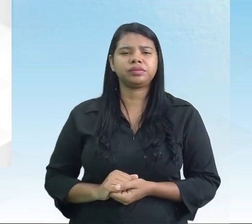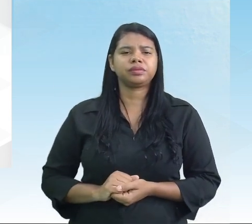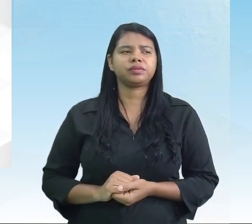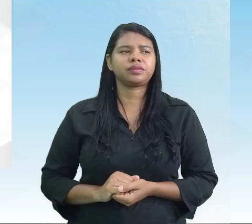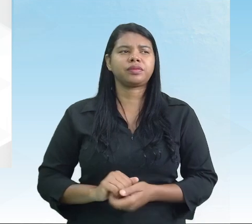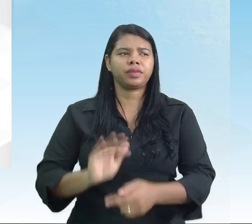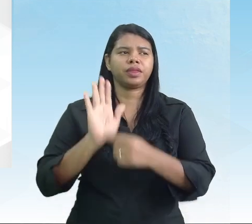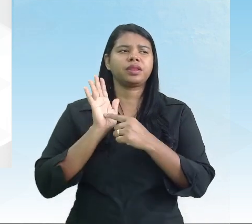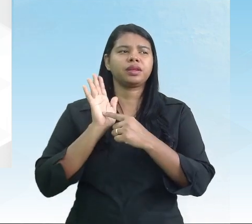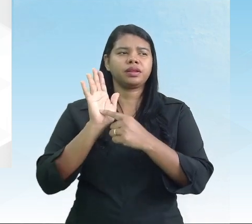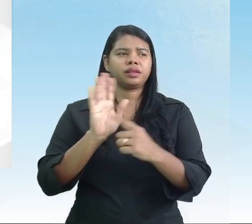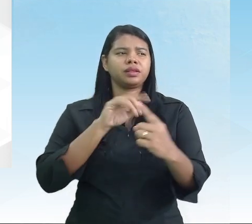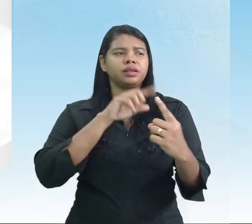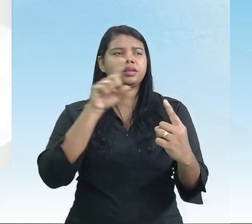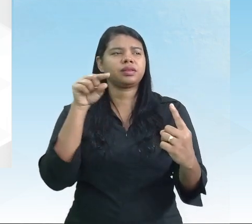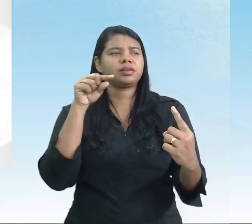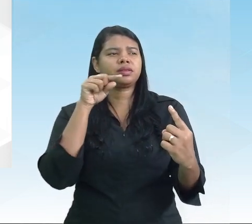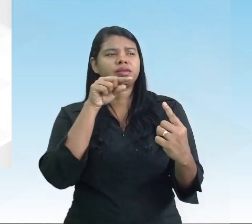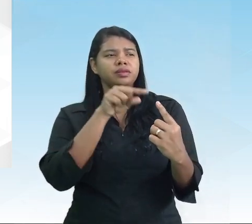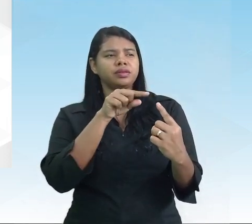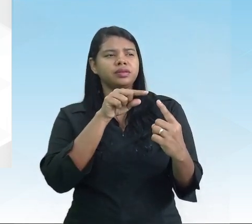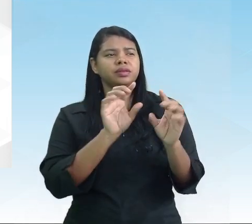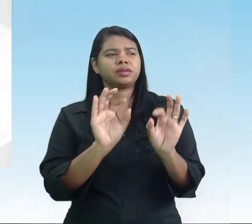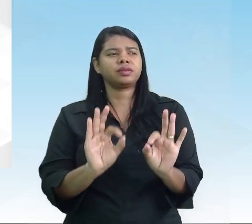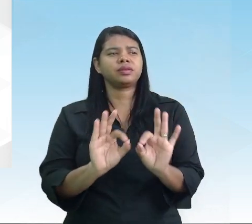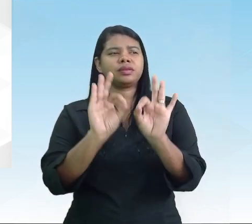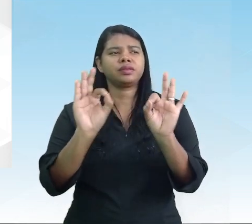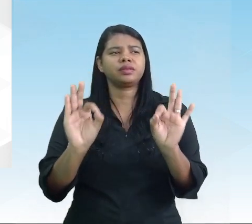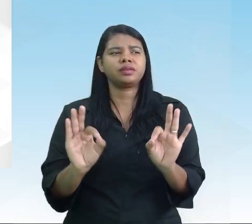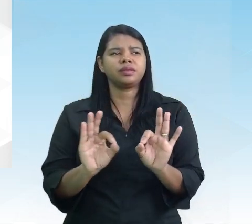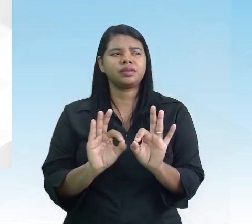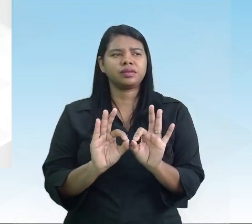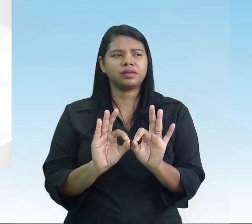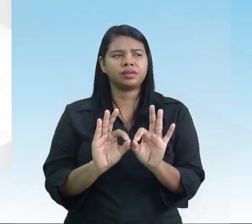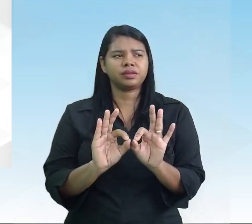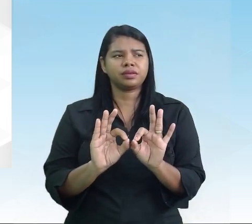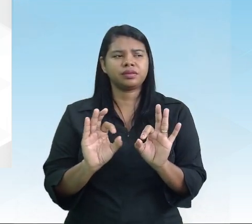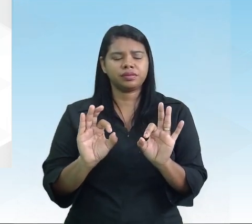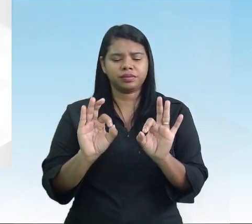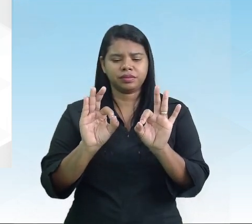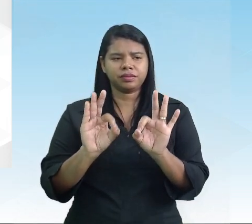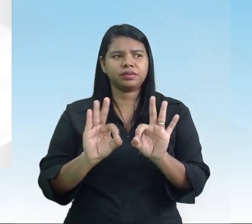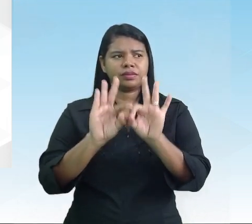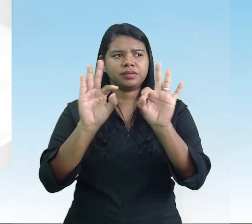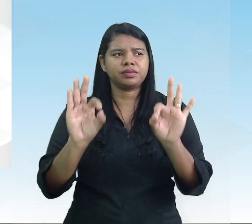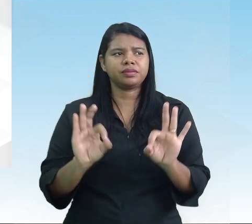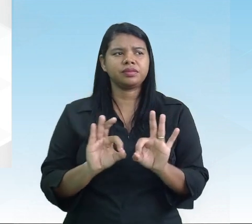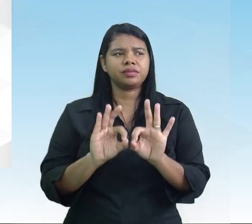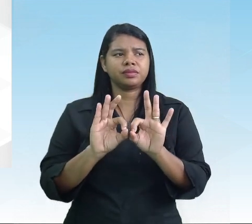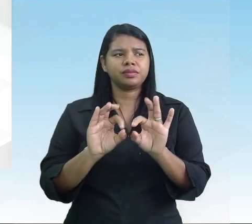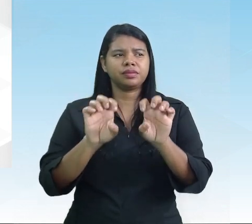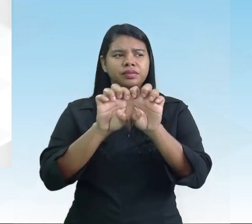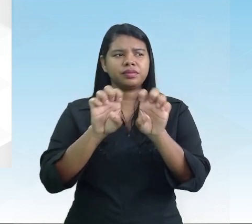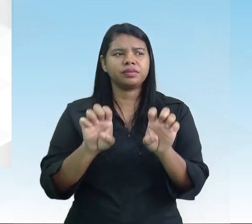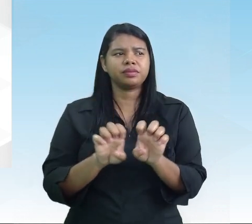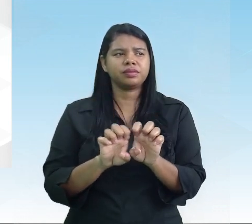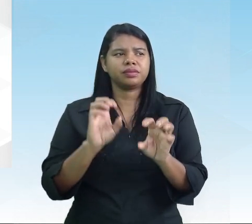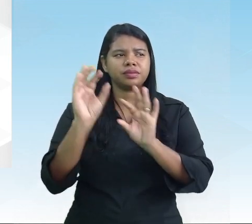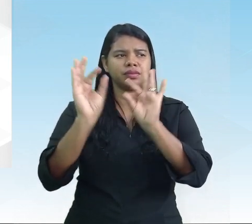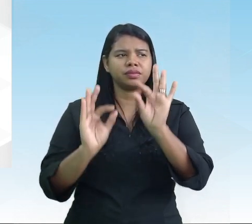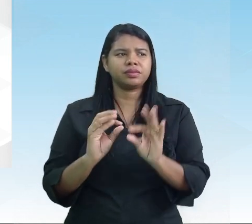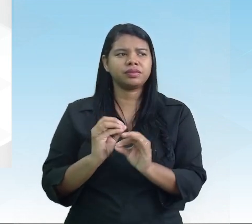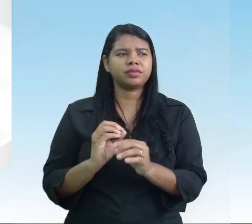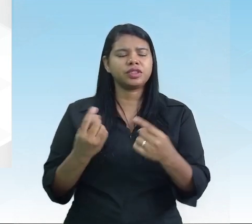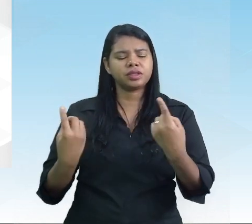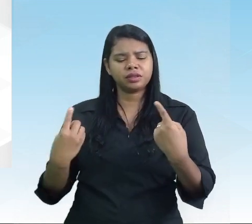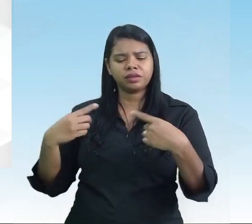Apresenta como objetivo a tese. Falando de tese aqui, eu estou falando daquilo que você vai